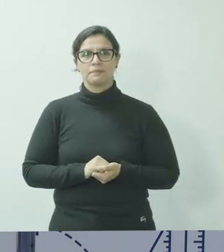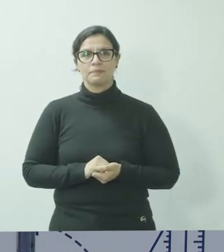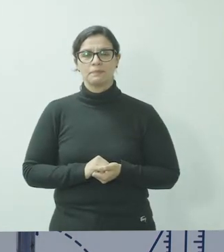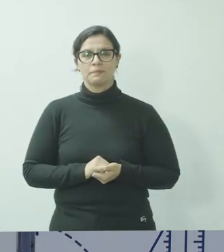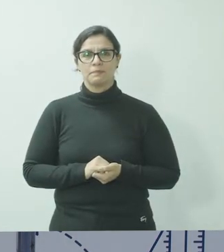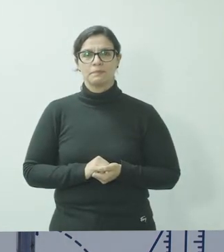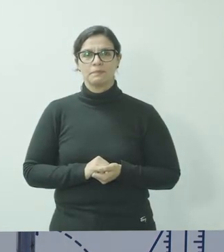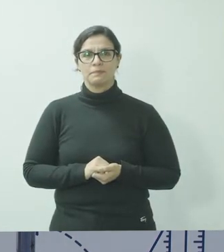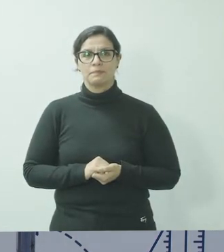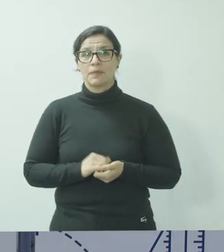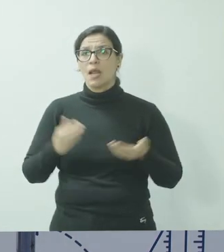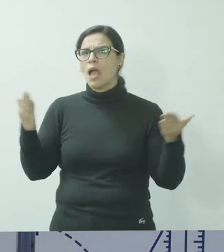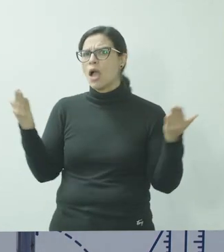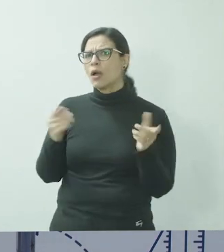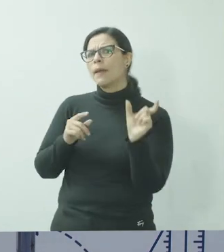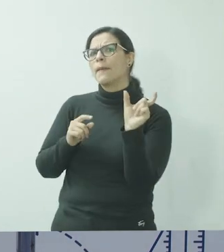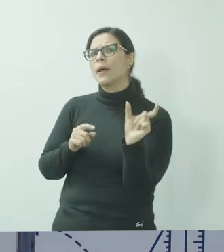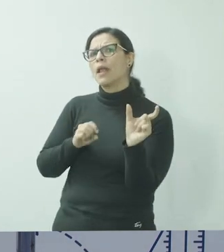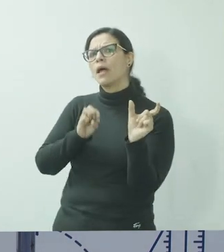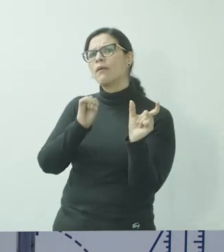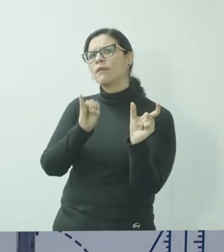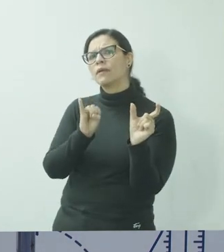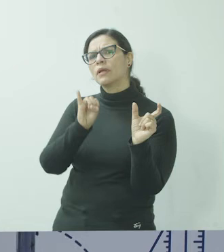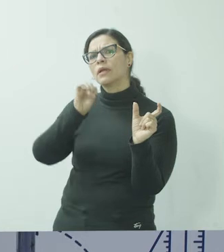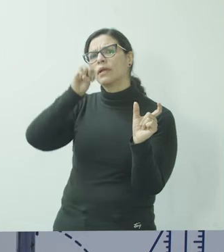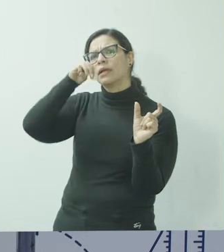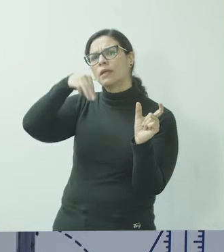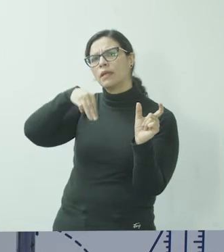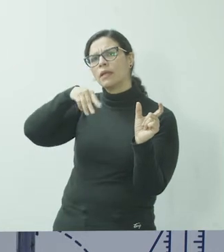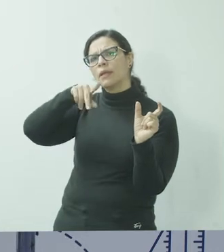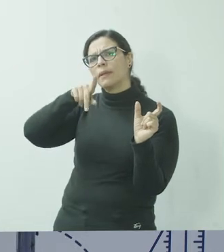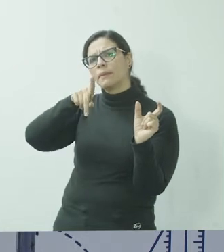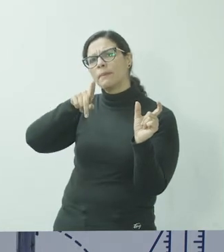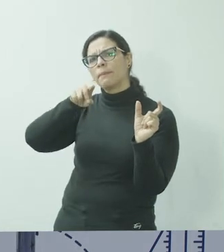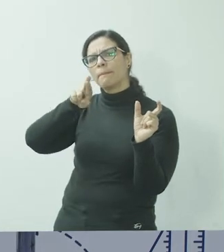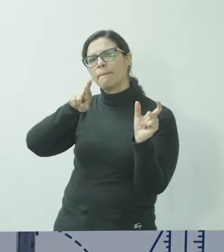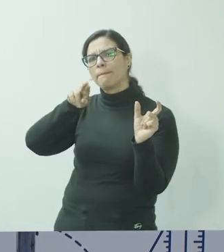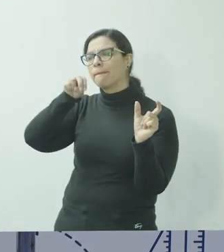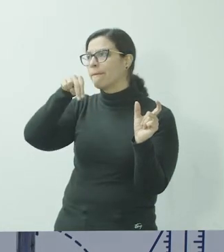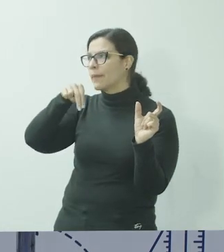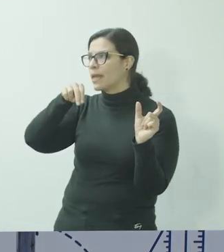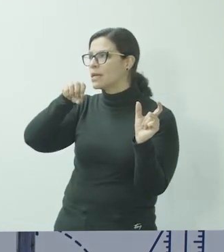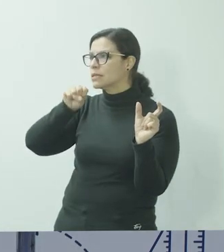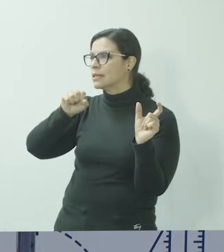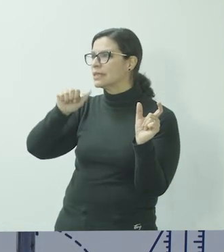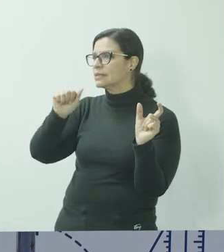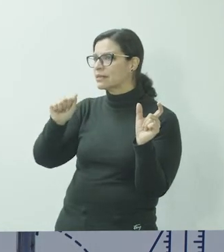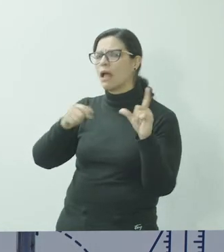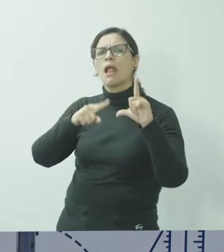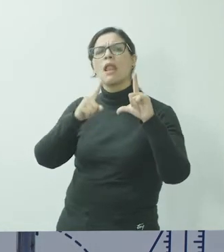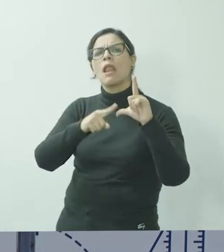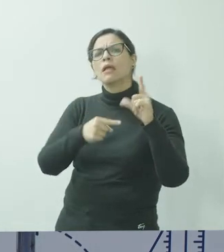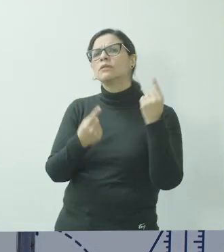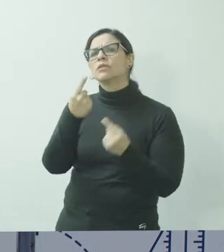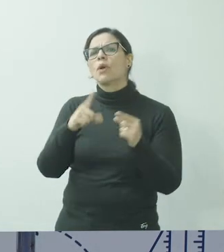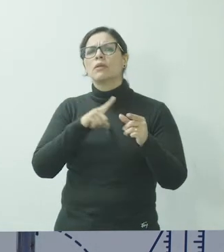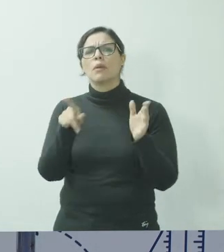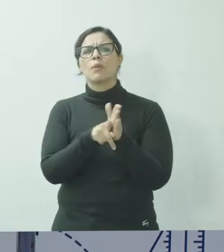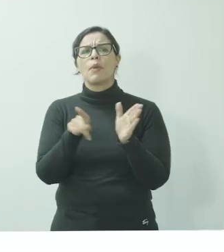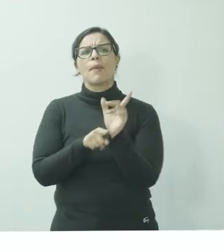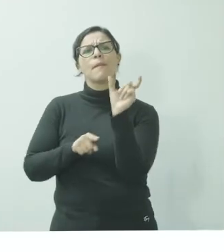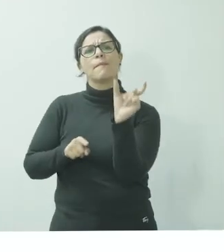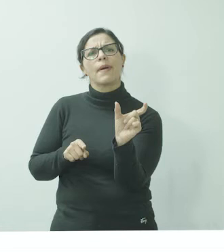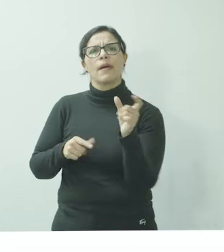aprender então a palavra imprensa né que letras que utilizamos para formar essa